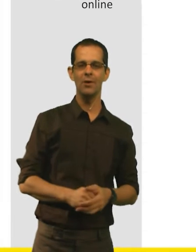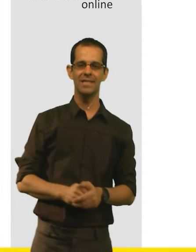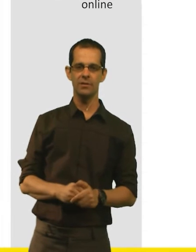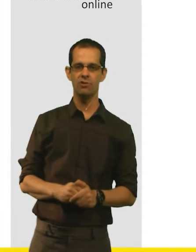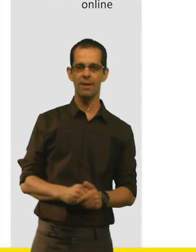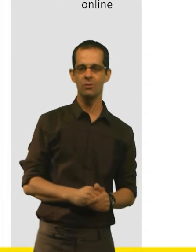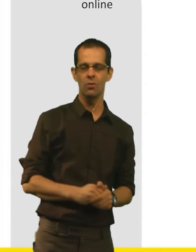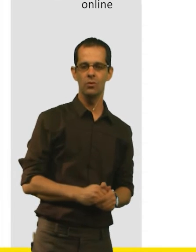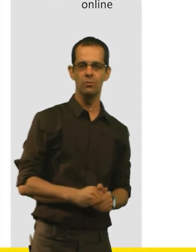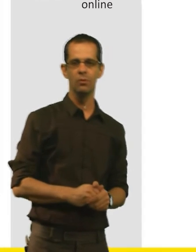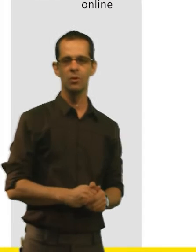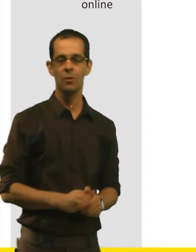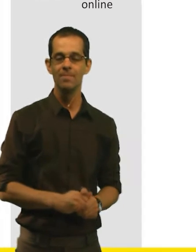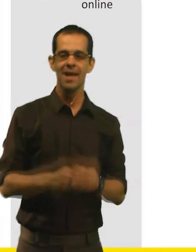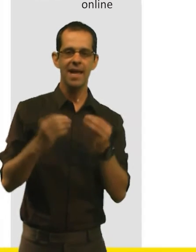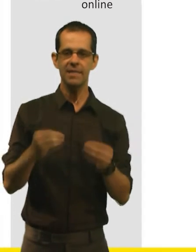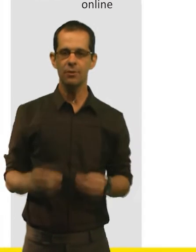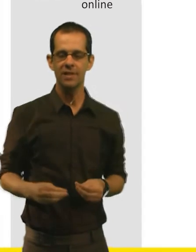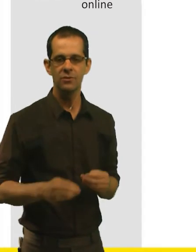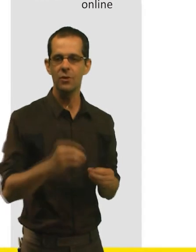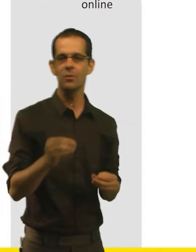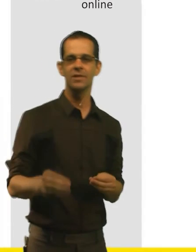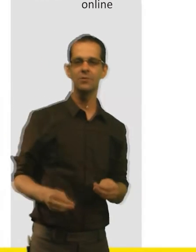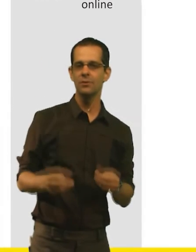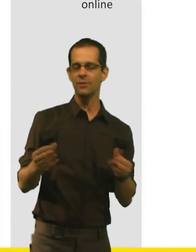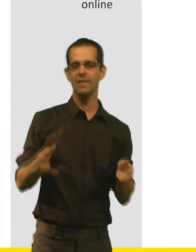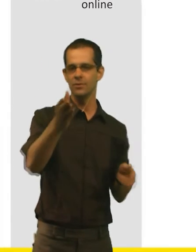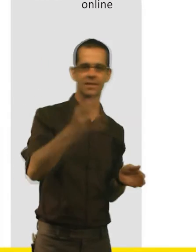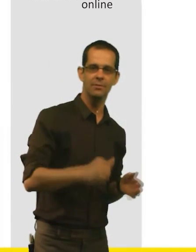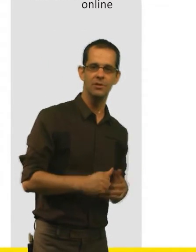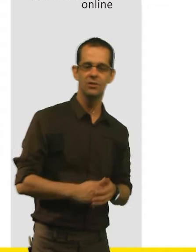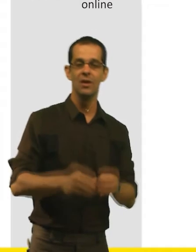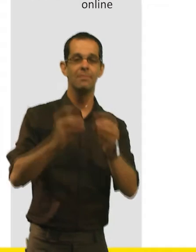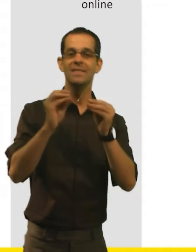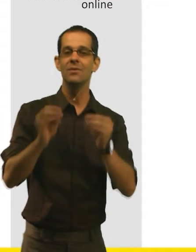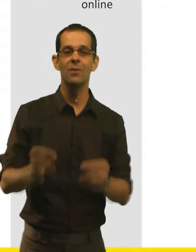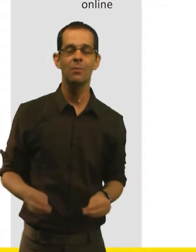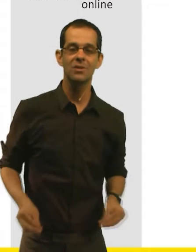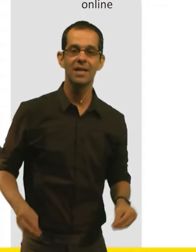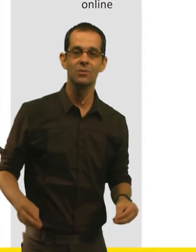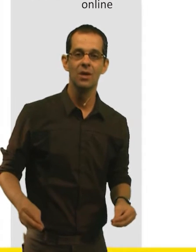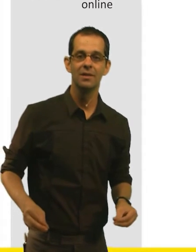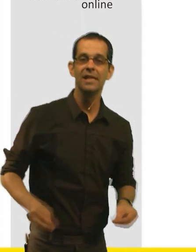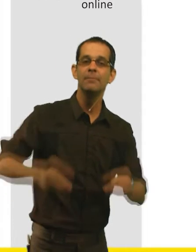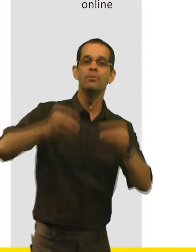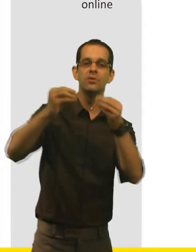O processo chamado concurso público. Esse processo não é um processo tão fácil, você sabe disso, mas não é um